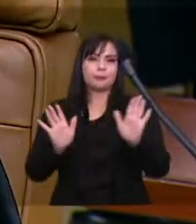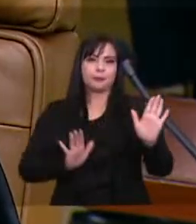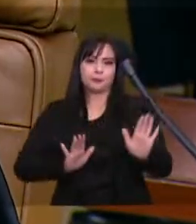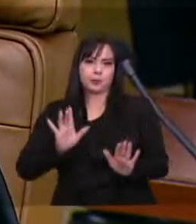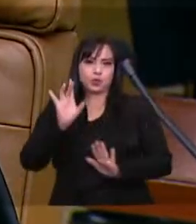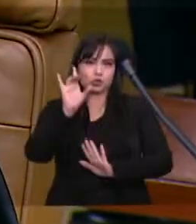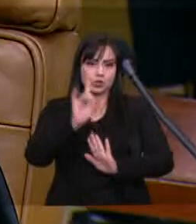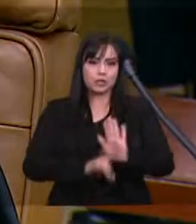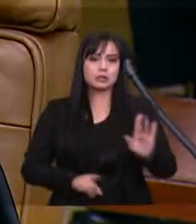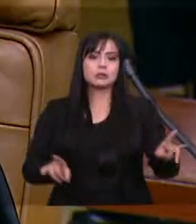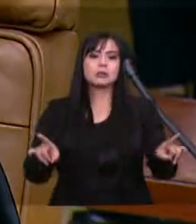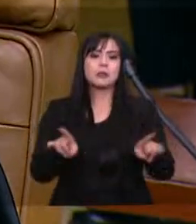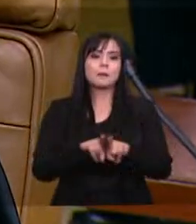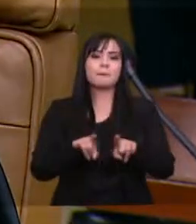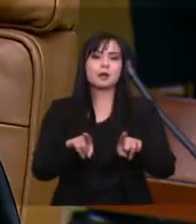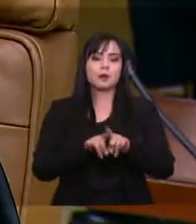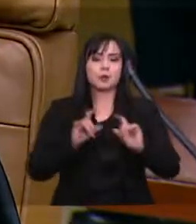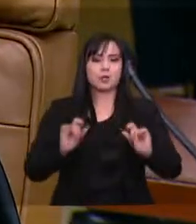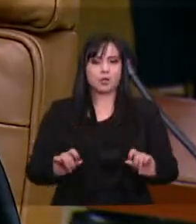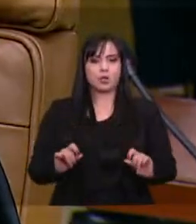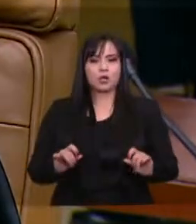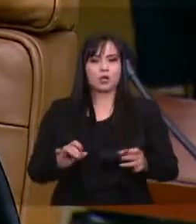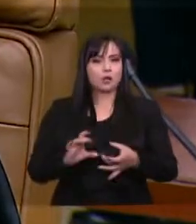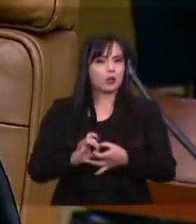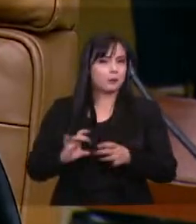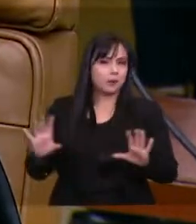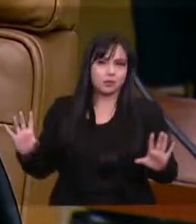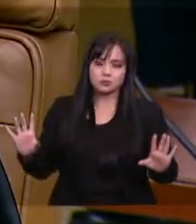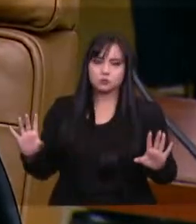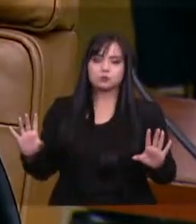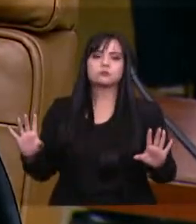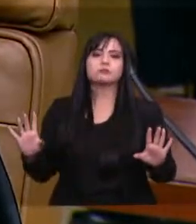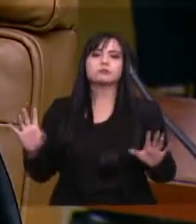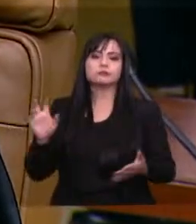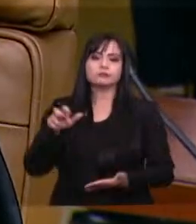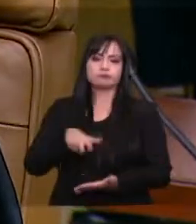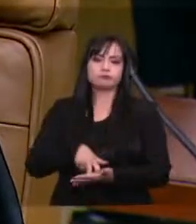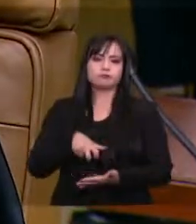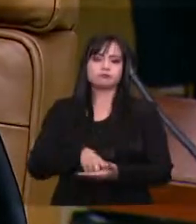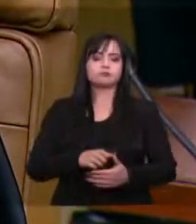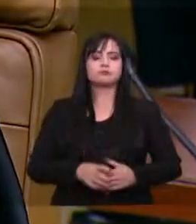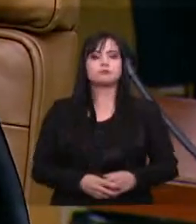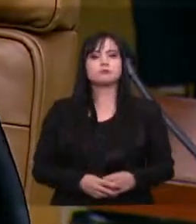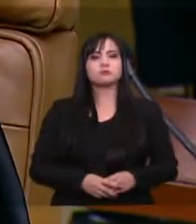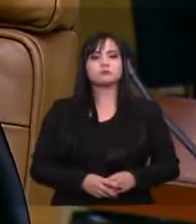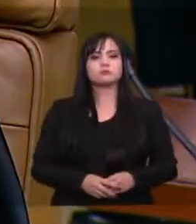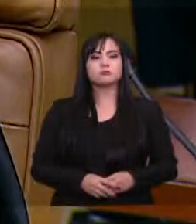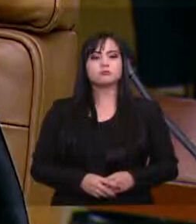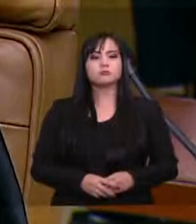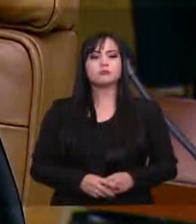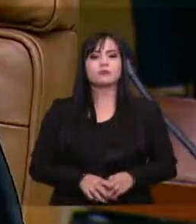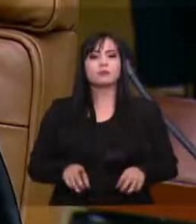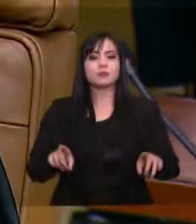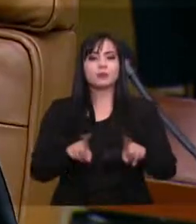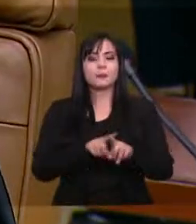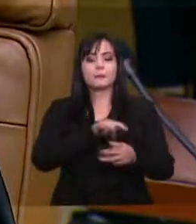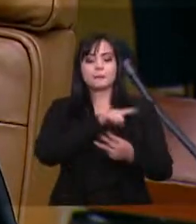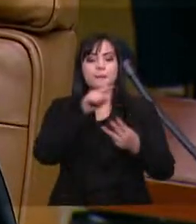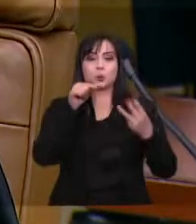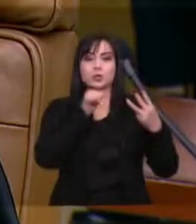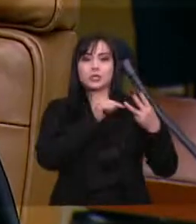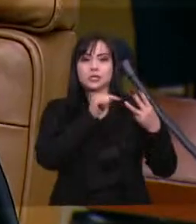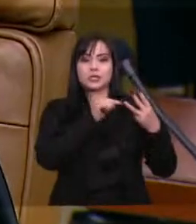restritiva de direitos Tampou a suspensão condicional da pena por derradeiro quanto a